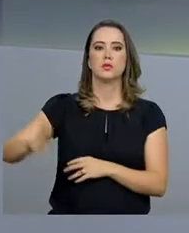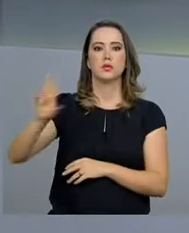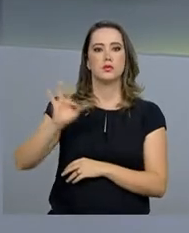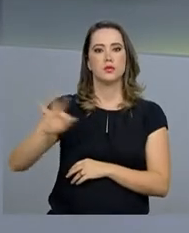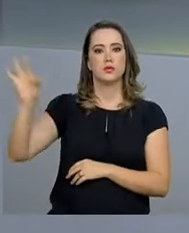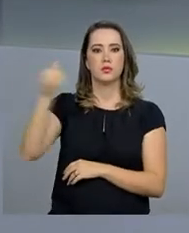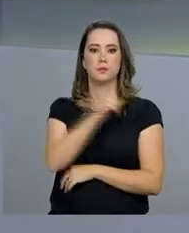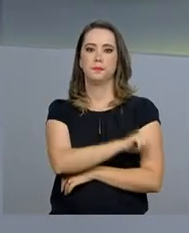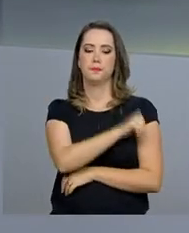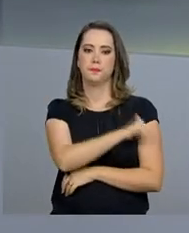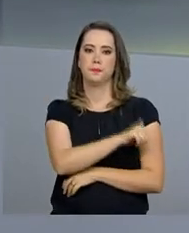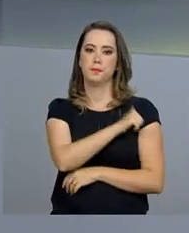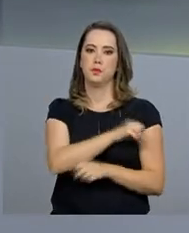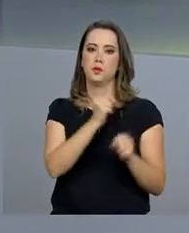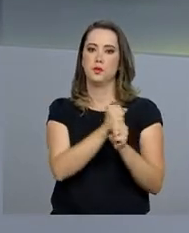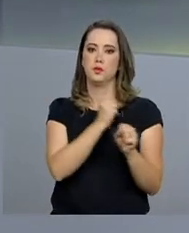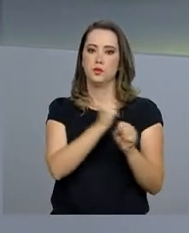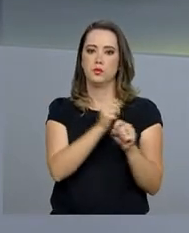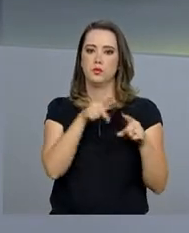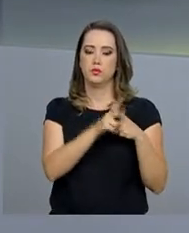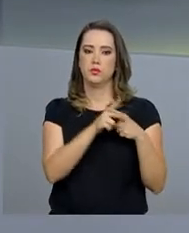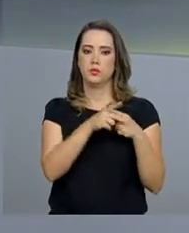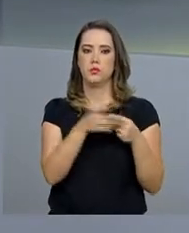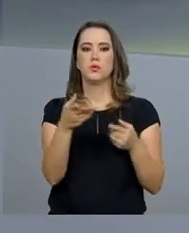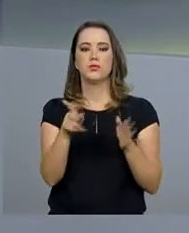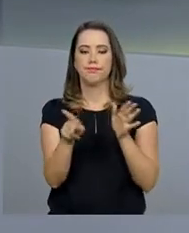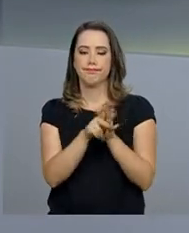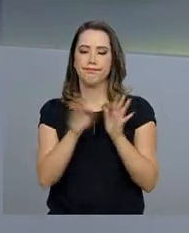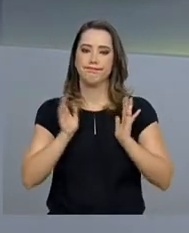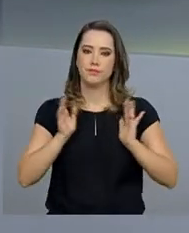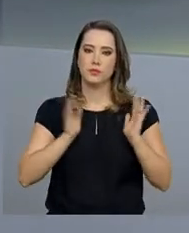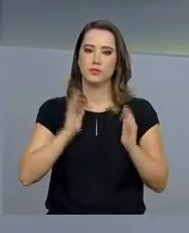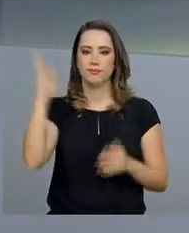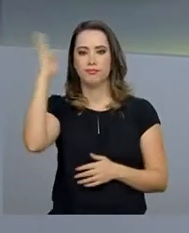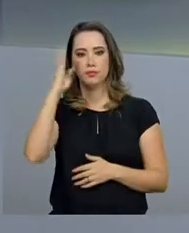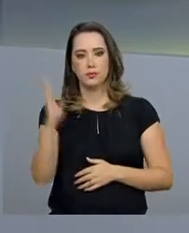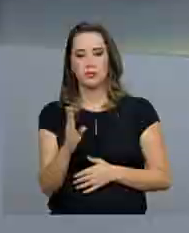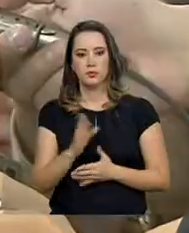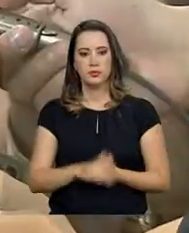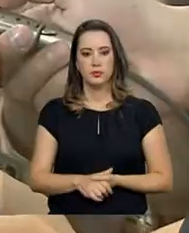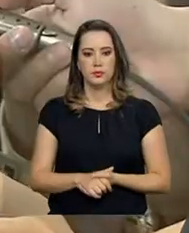Universidade Federal do Rio de Janeiro na reconstrução desse patrimônio histórico do Brasil.